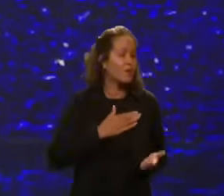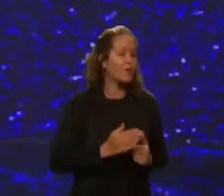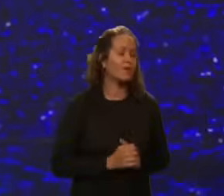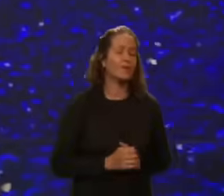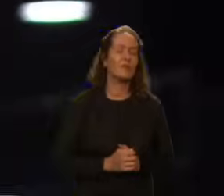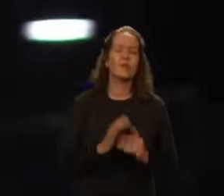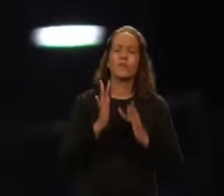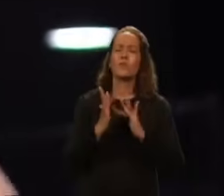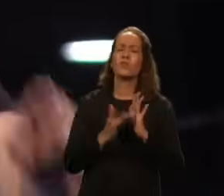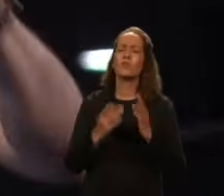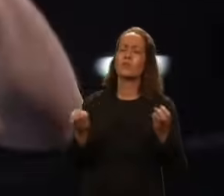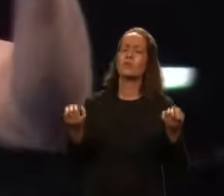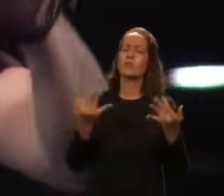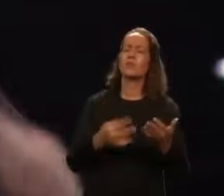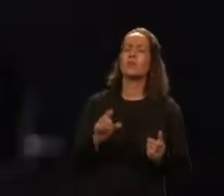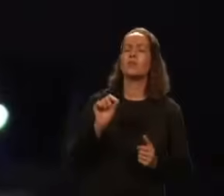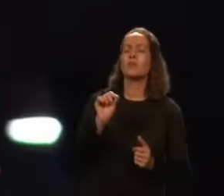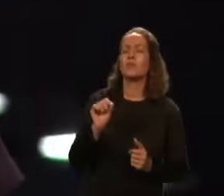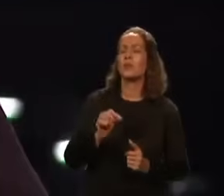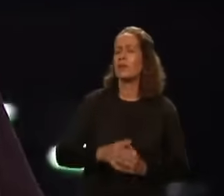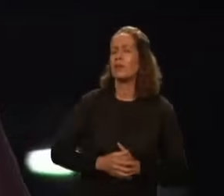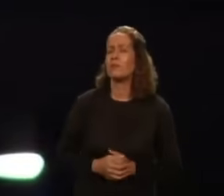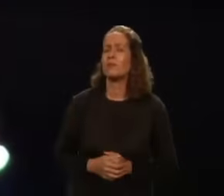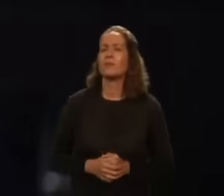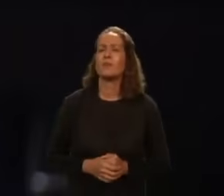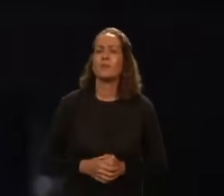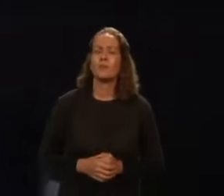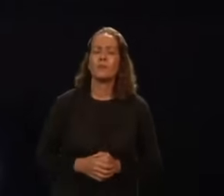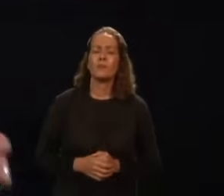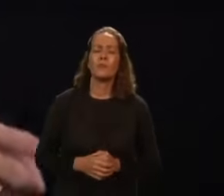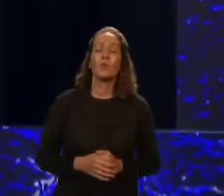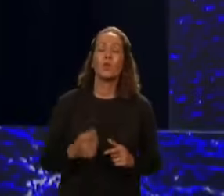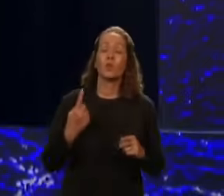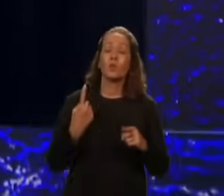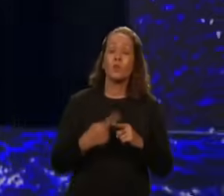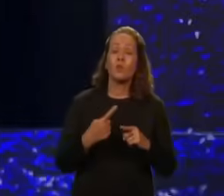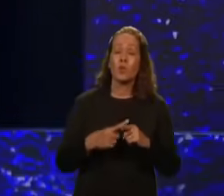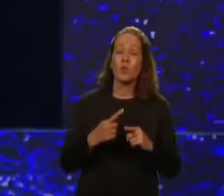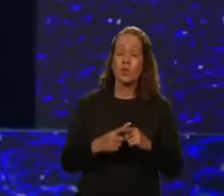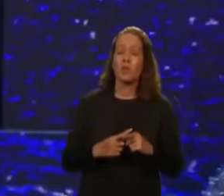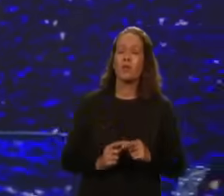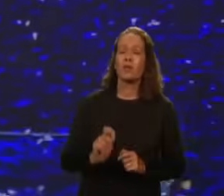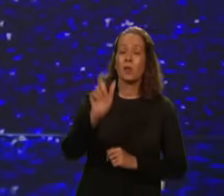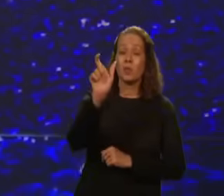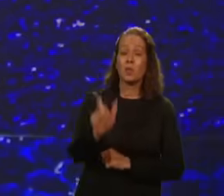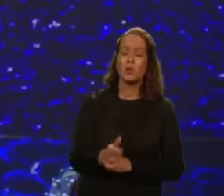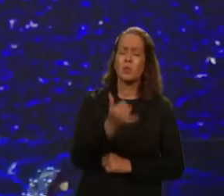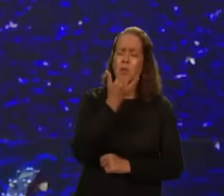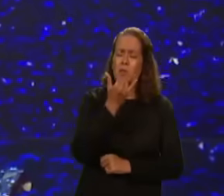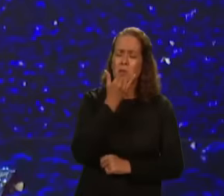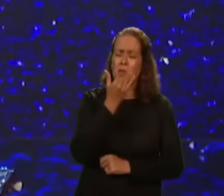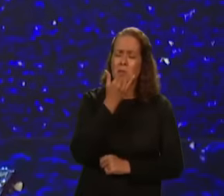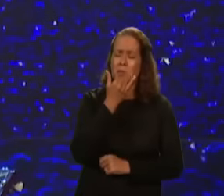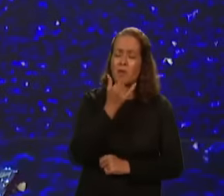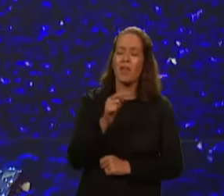o que Jesus estava dizendo para ela? Aí ele termina dizendo: porque quem muito foi perdoado, ama muito.